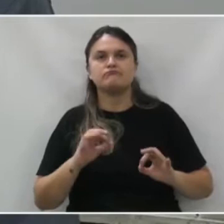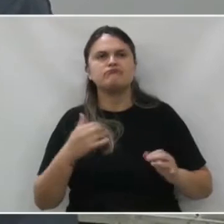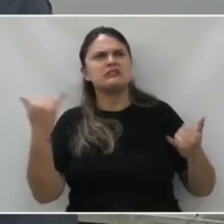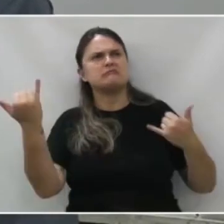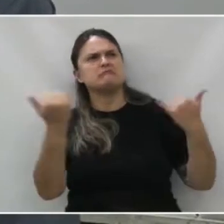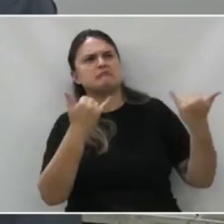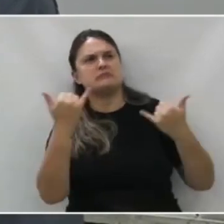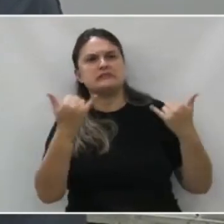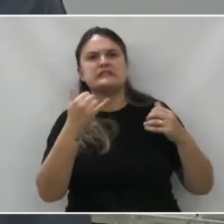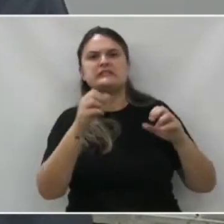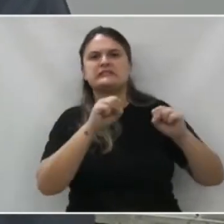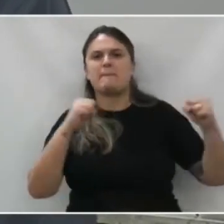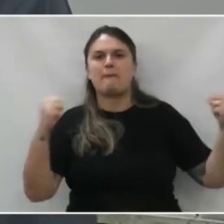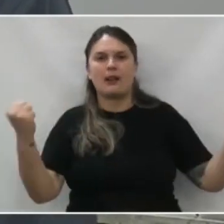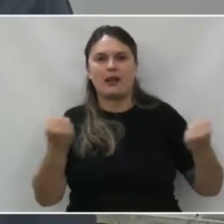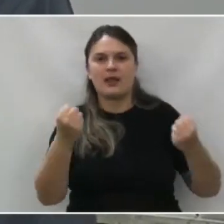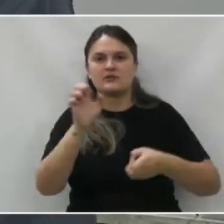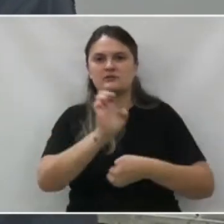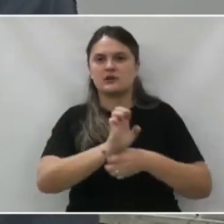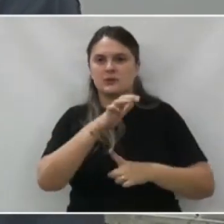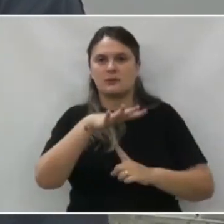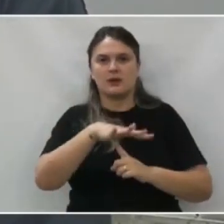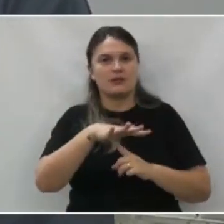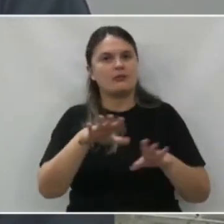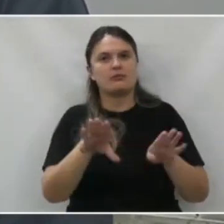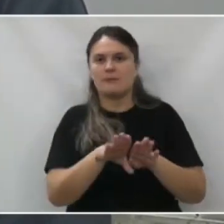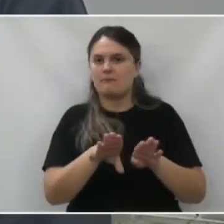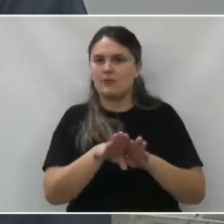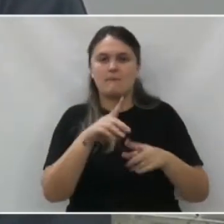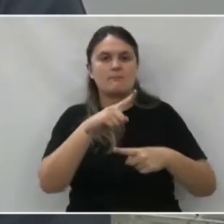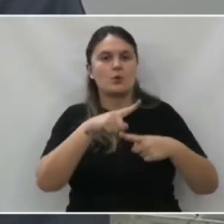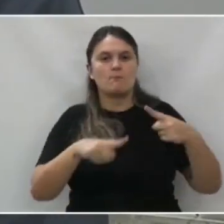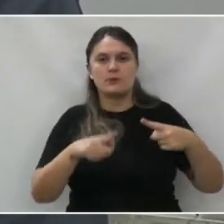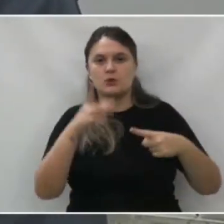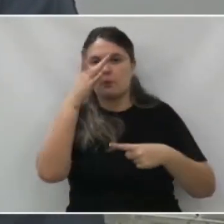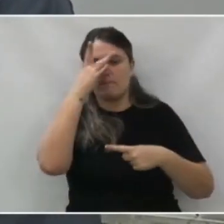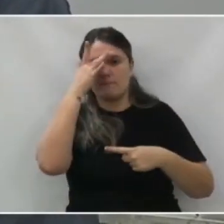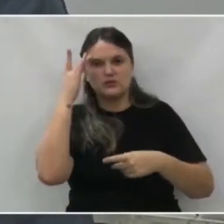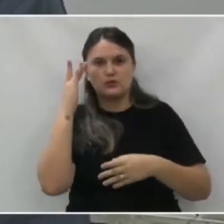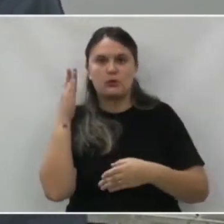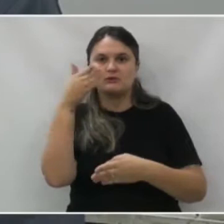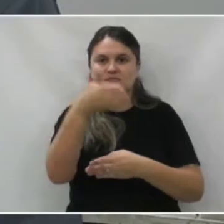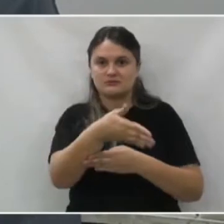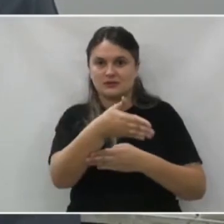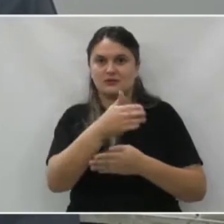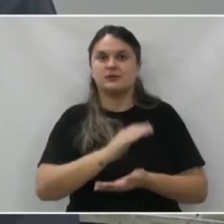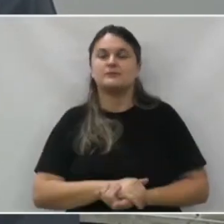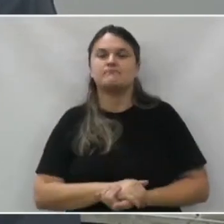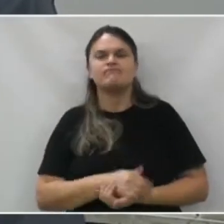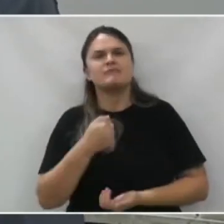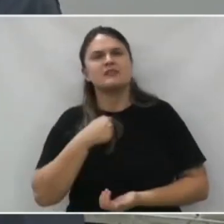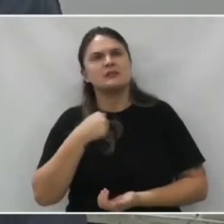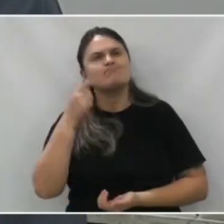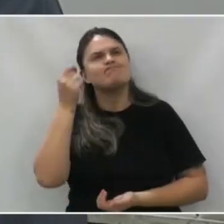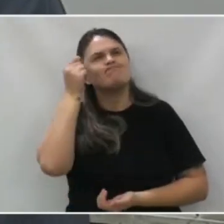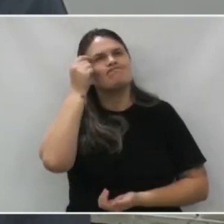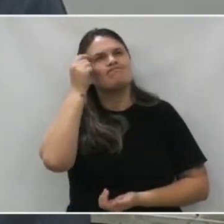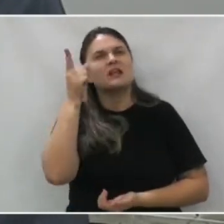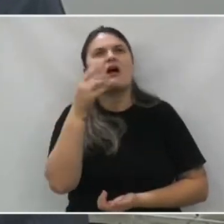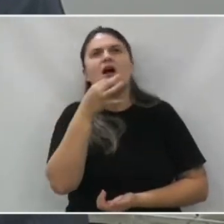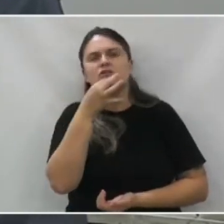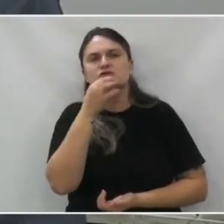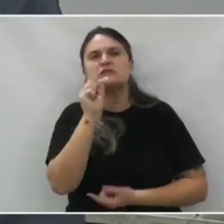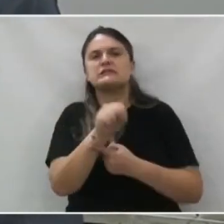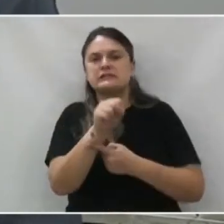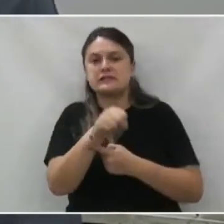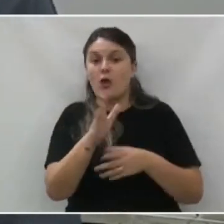de que a Assembleia Legislativa do Estado do Paraná já não ia ter público lá nas suas galerias, e daí tive essa iniciativa. A